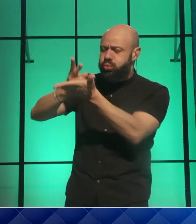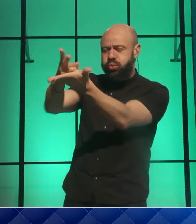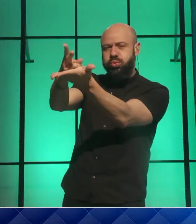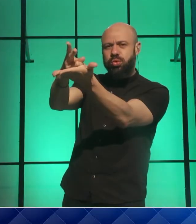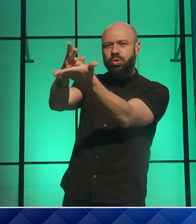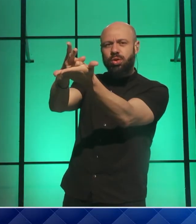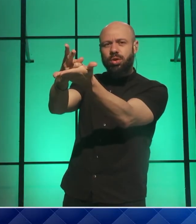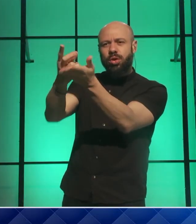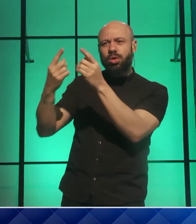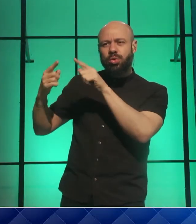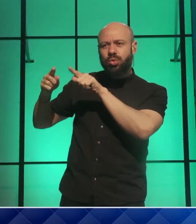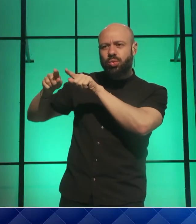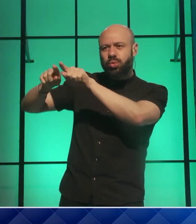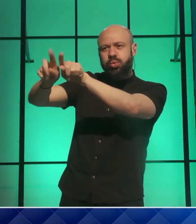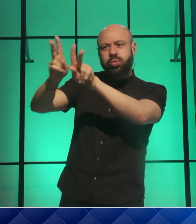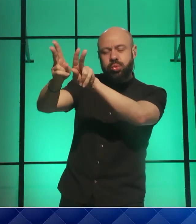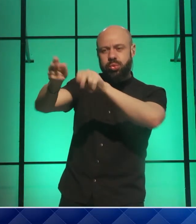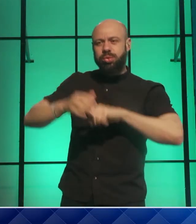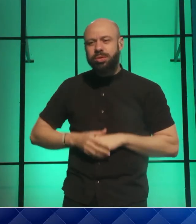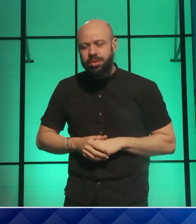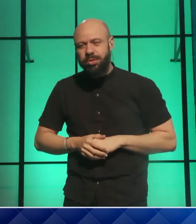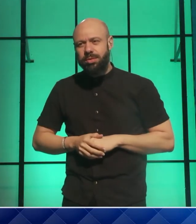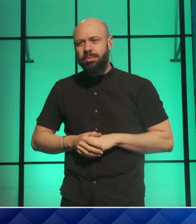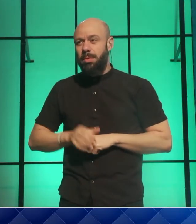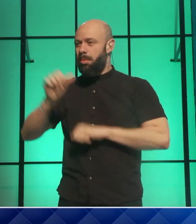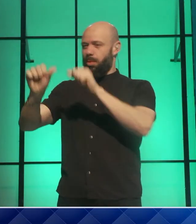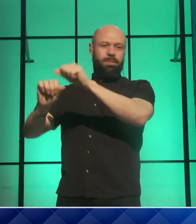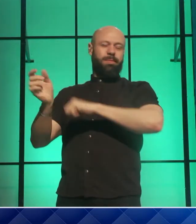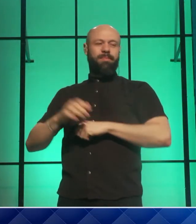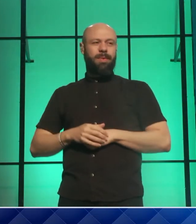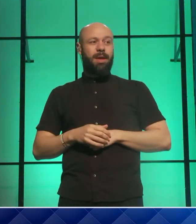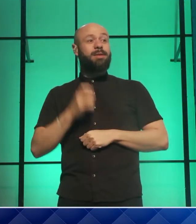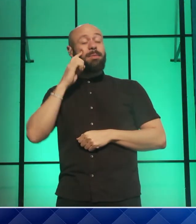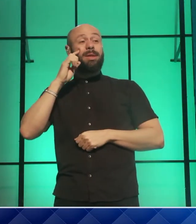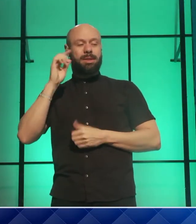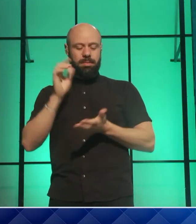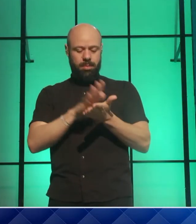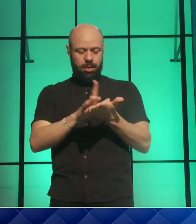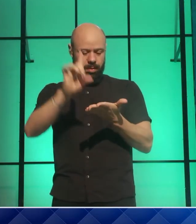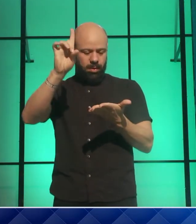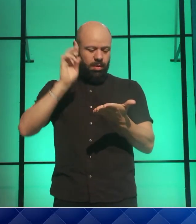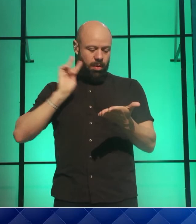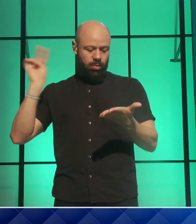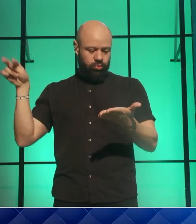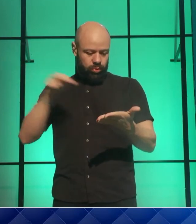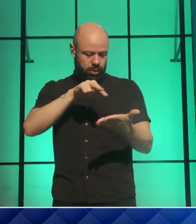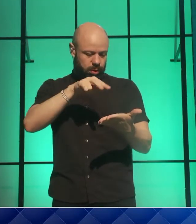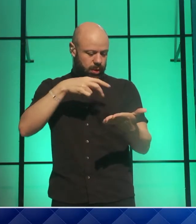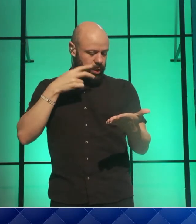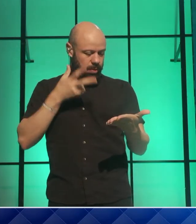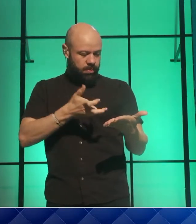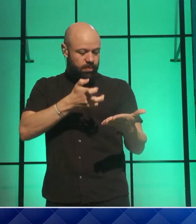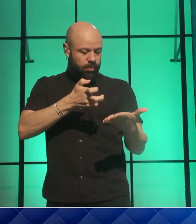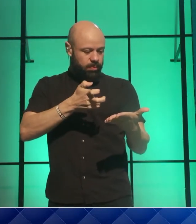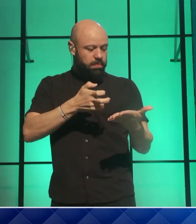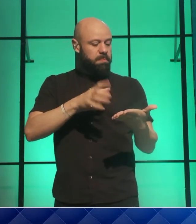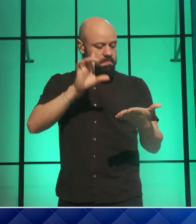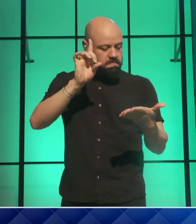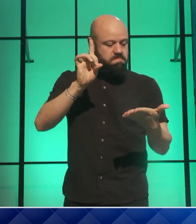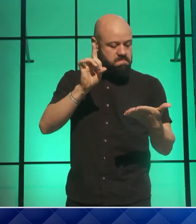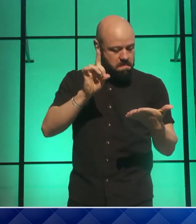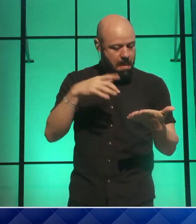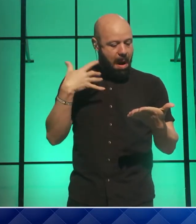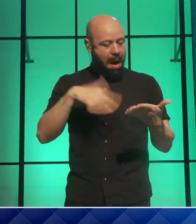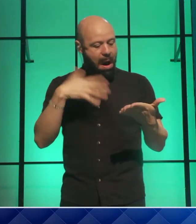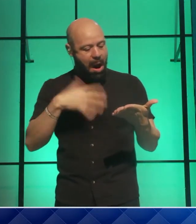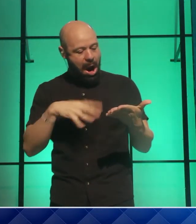a um Deus que não muda. Quando você se volta para a palavra de Deus, para a Bíblia, você percebe muitas